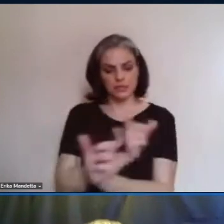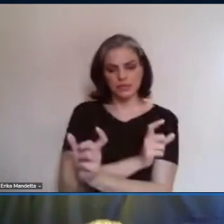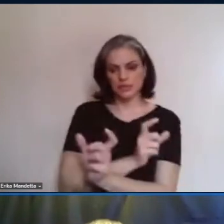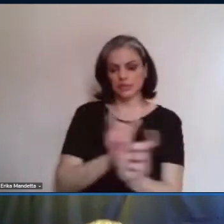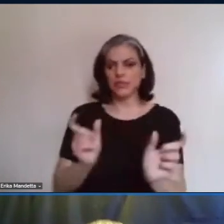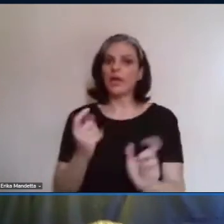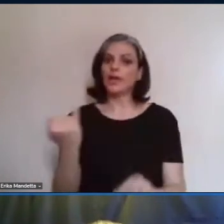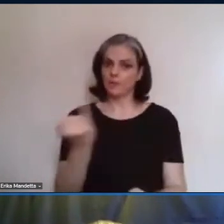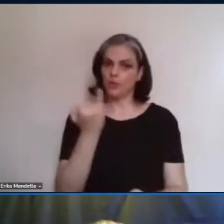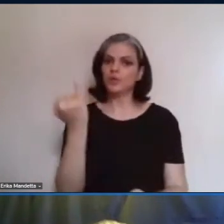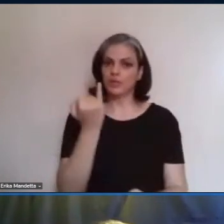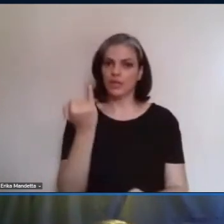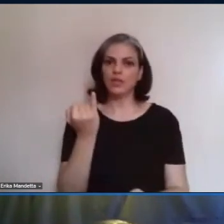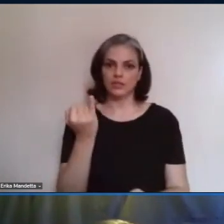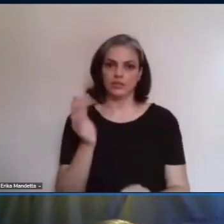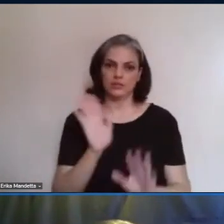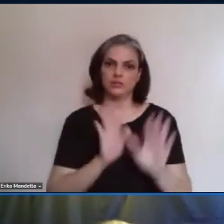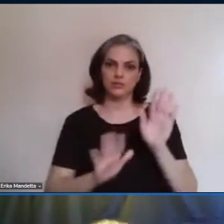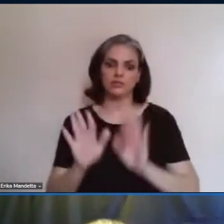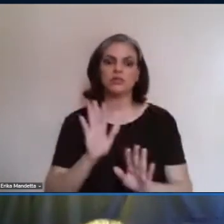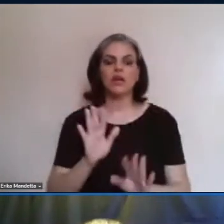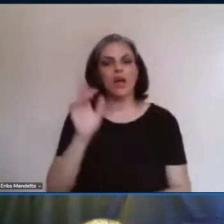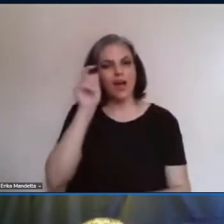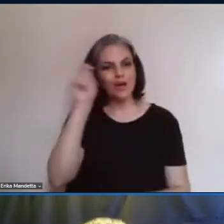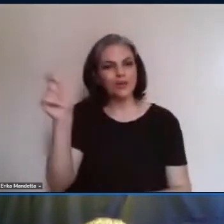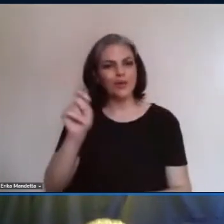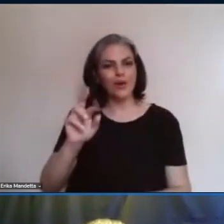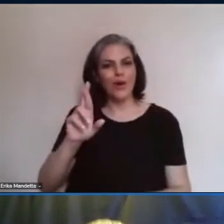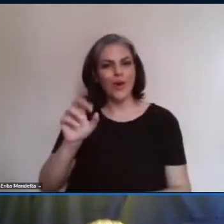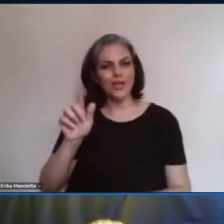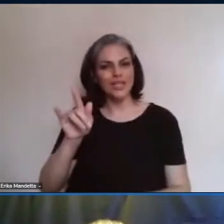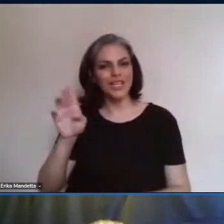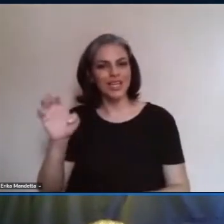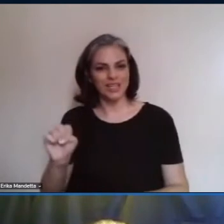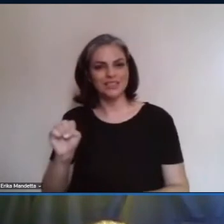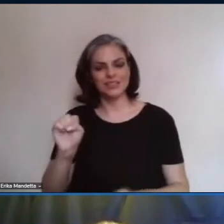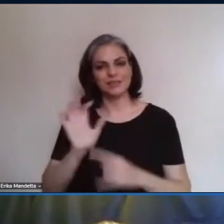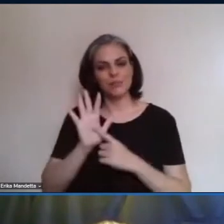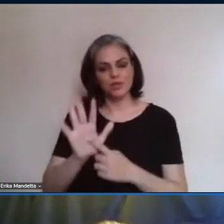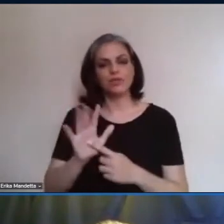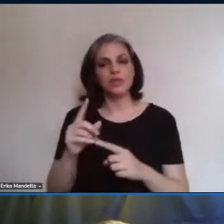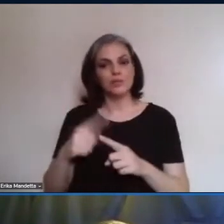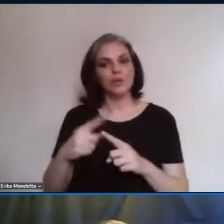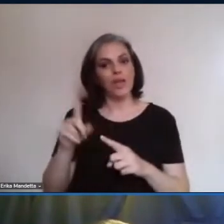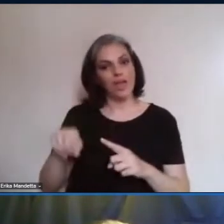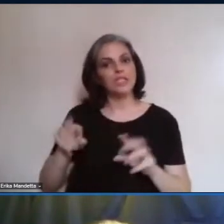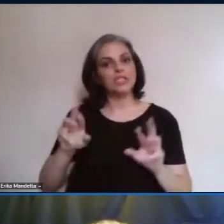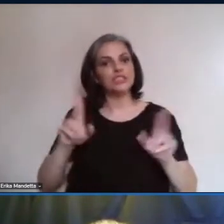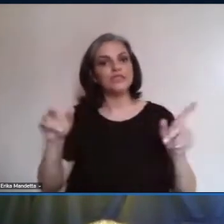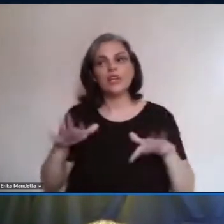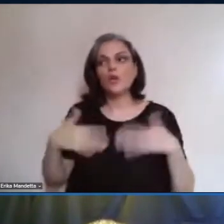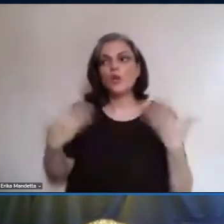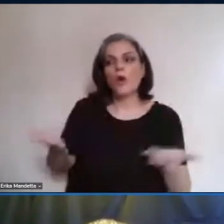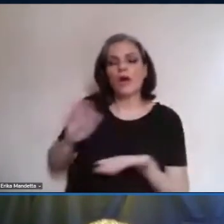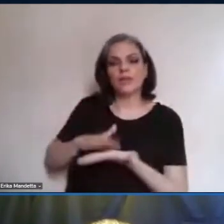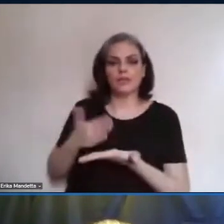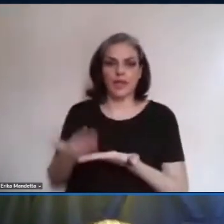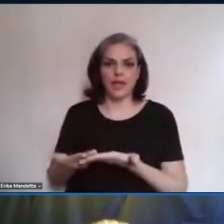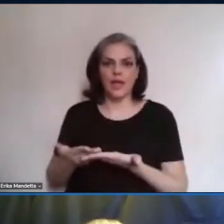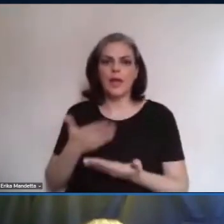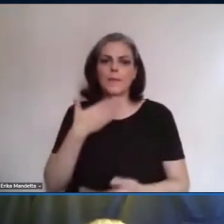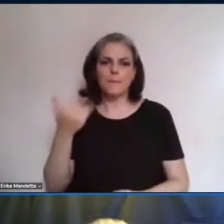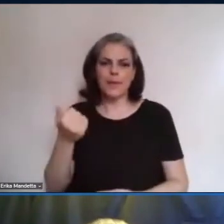Rodrigues mesmo, porque você faz, inclusive, a diferença do intérprete que vai estar lá, então, ou você padroniza, ou eu não